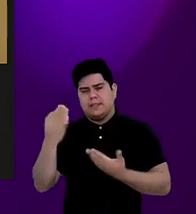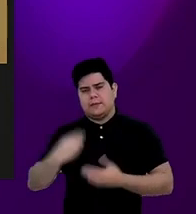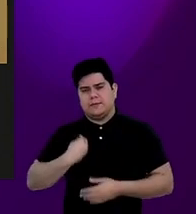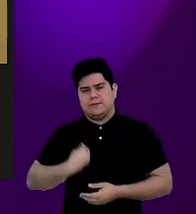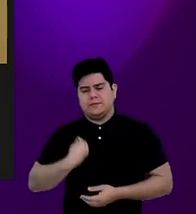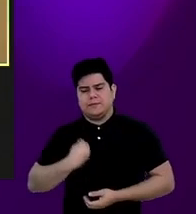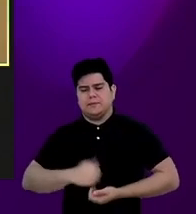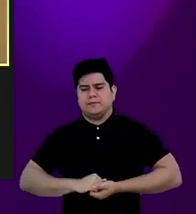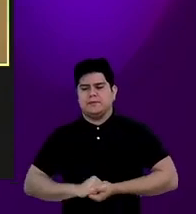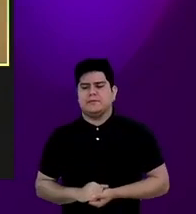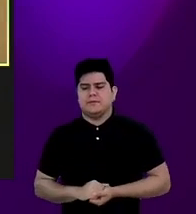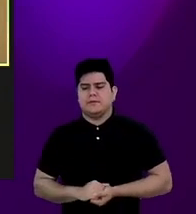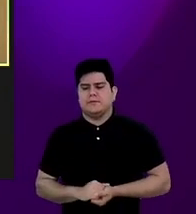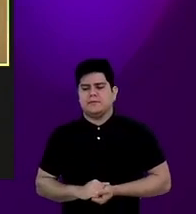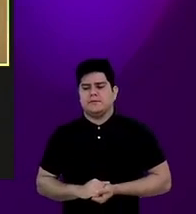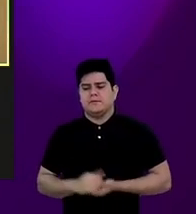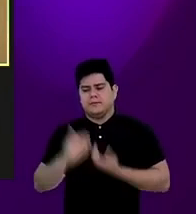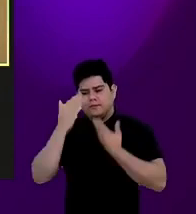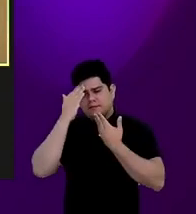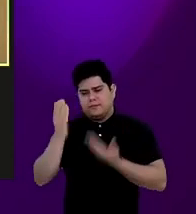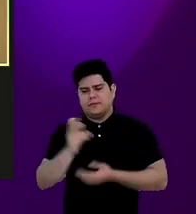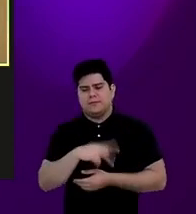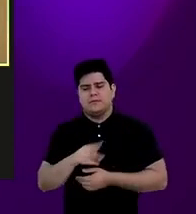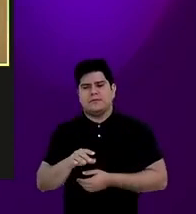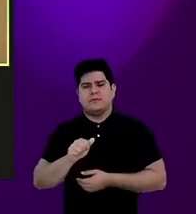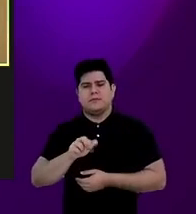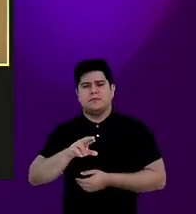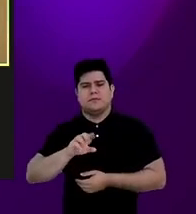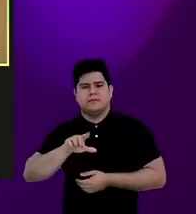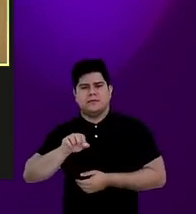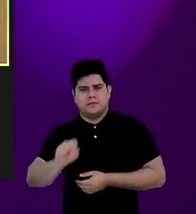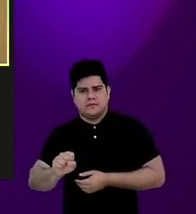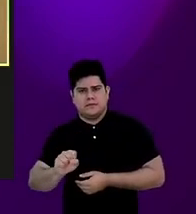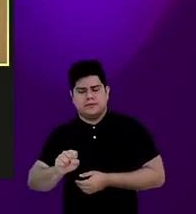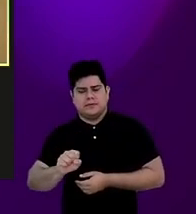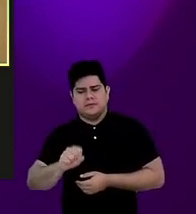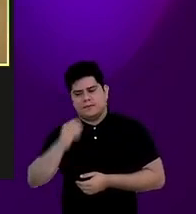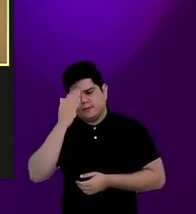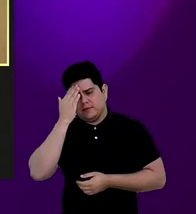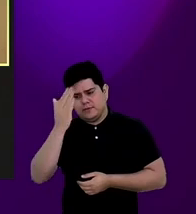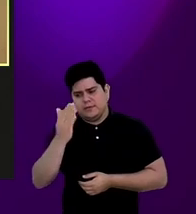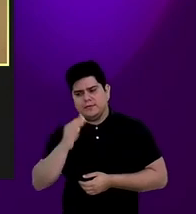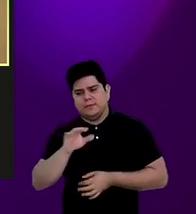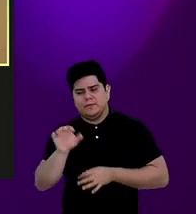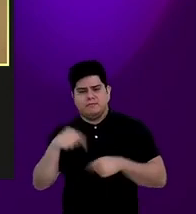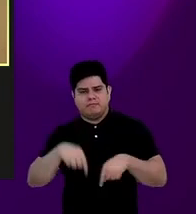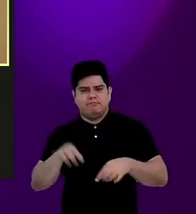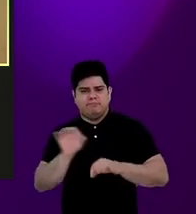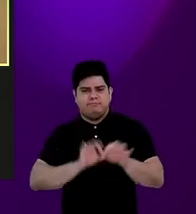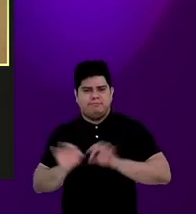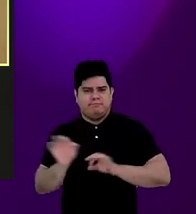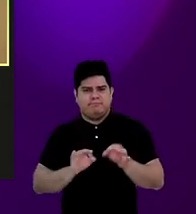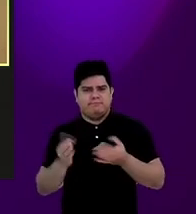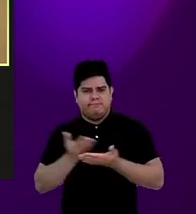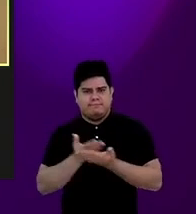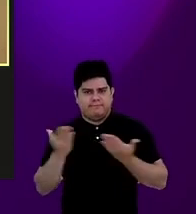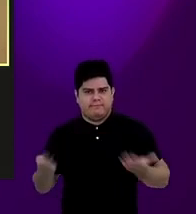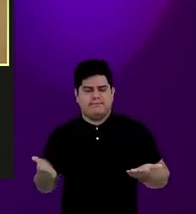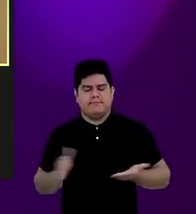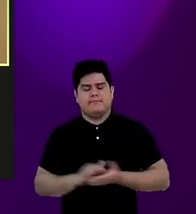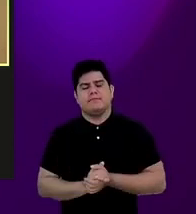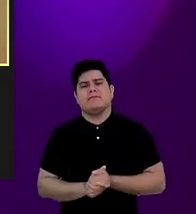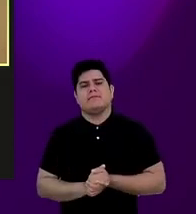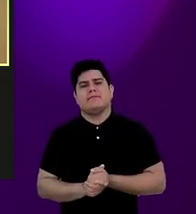presença. Muito obrigado, professor Carlos Chiattoni, obrigado à organização do evento. Como